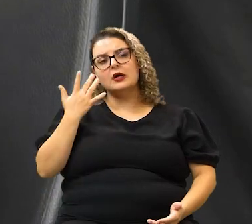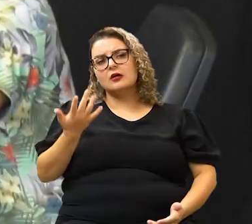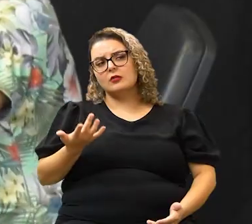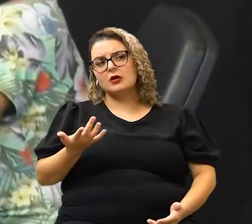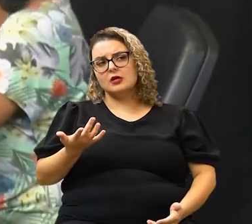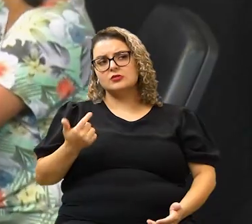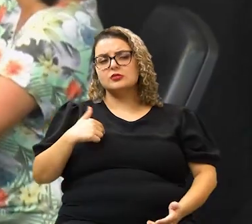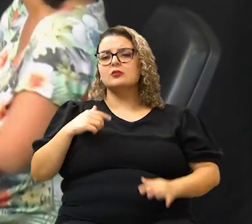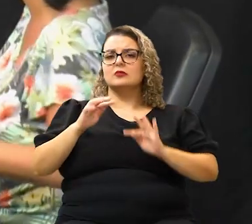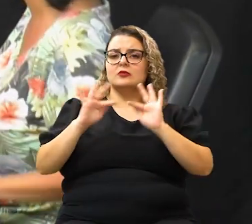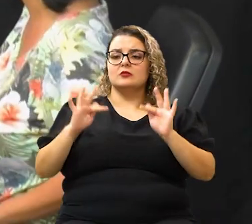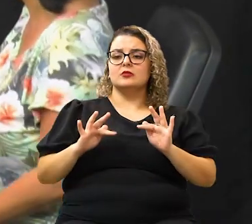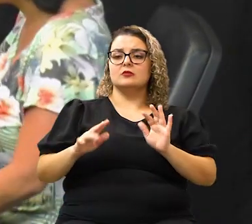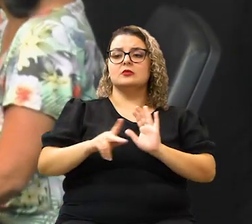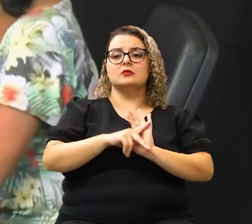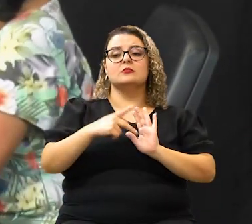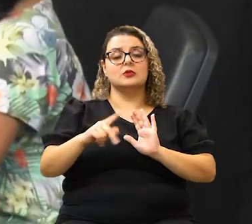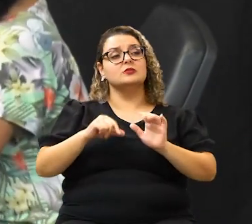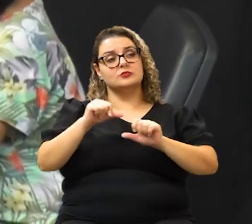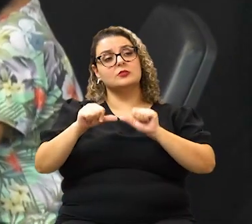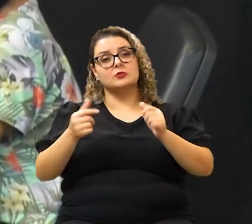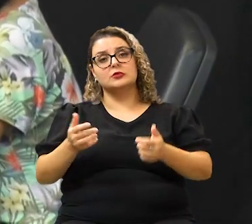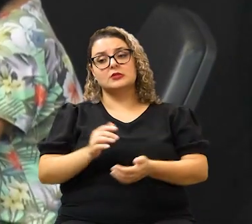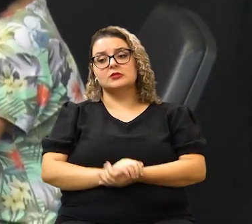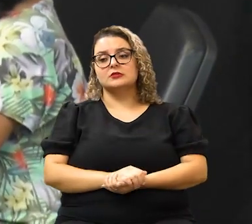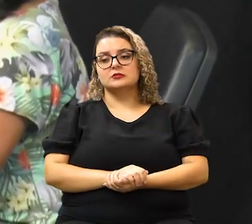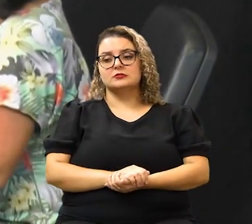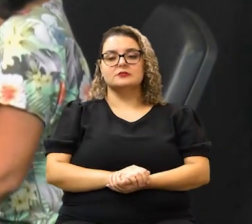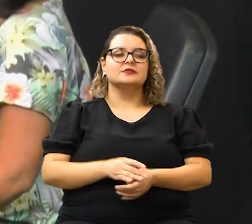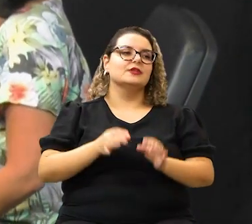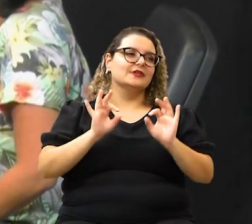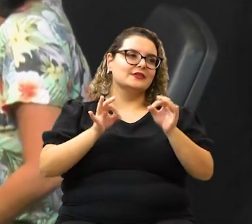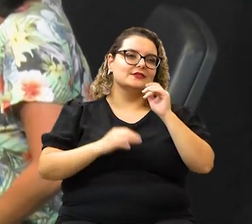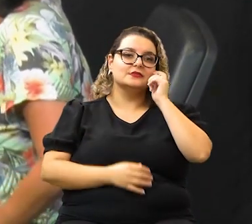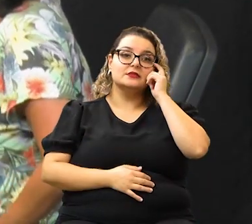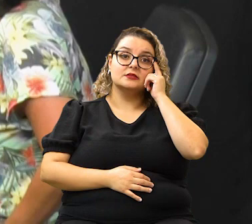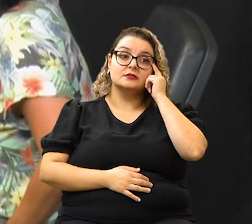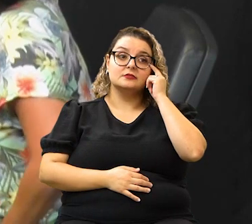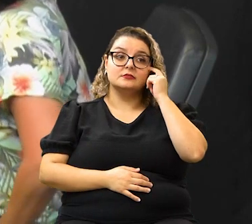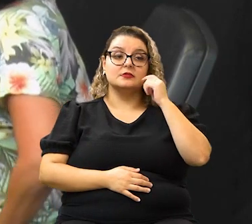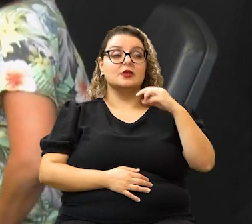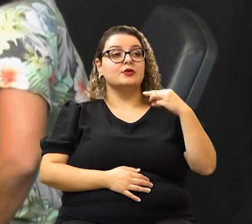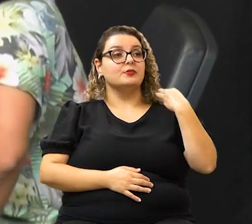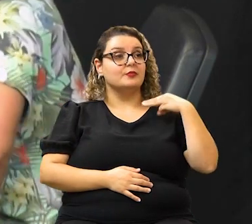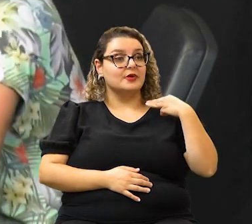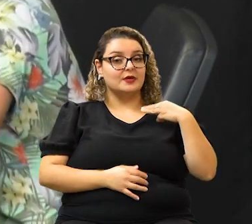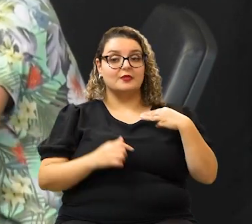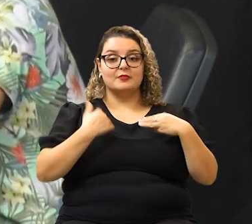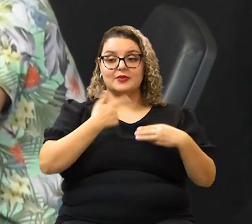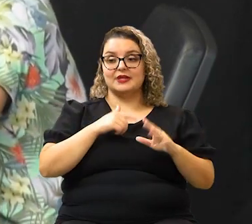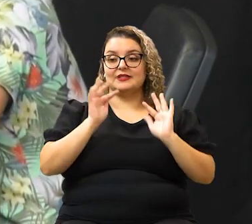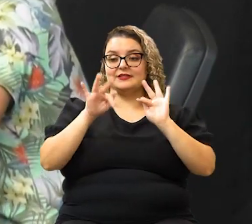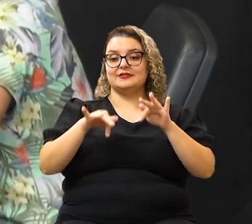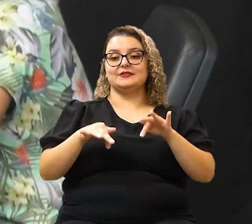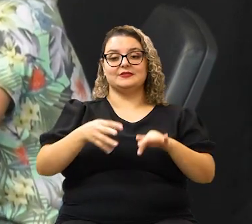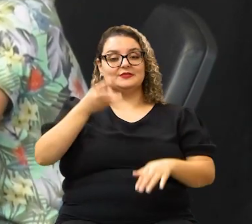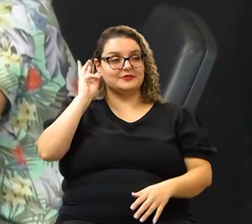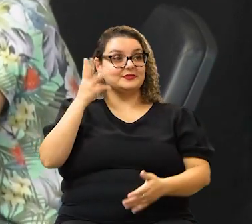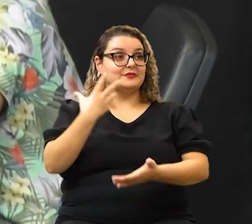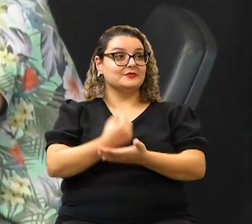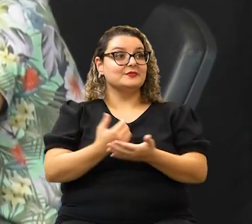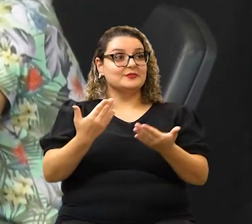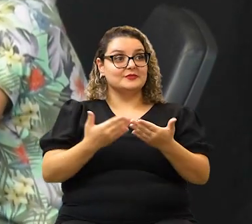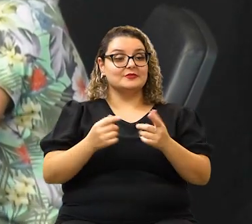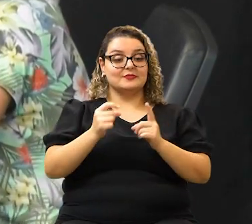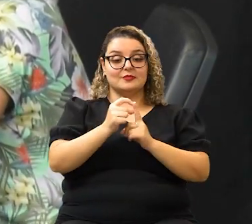a gente encerrar o nosso podcast hoje, uma frase daquela Mariana que chegou a primeira vez aqui, bem solitária,